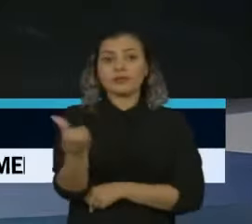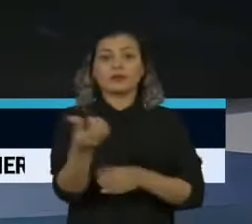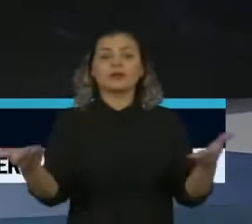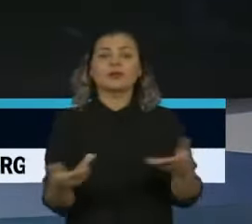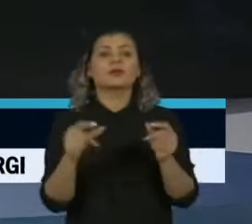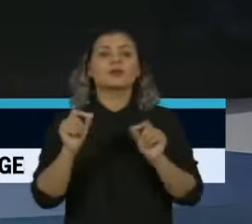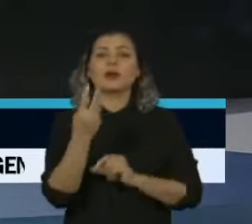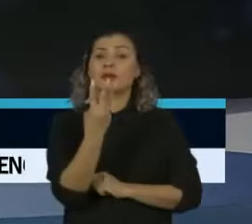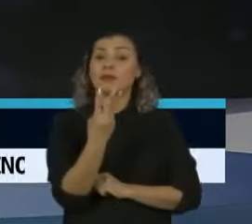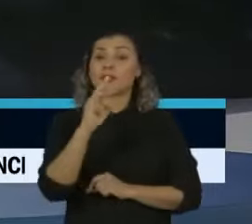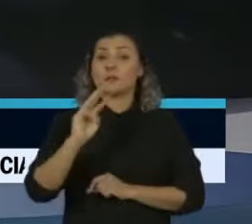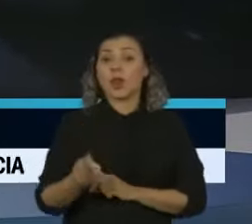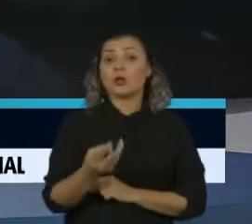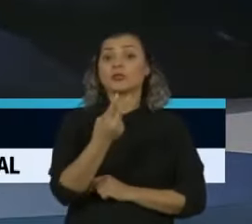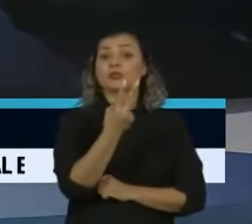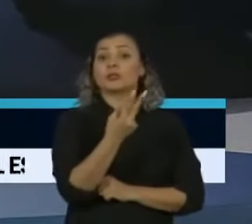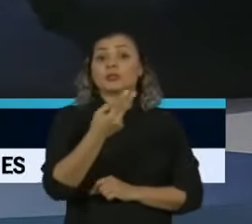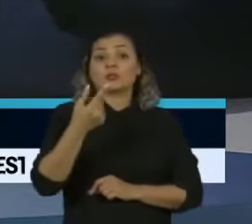sexta-feira